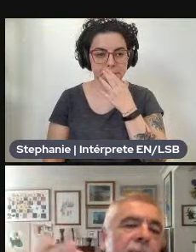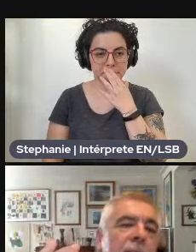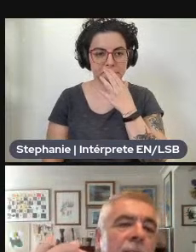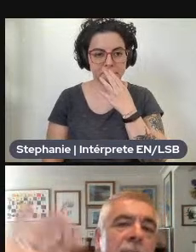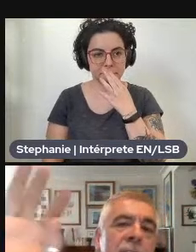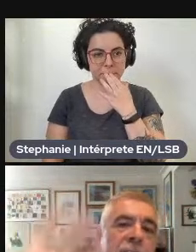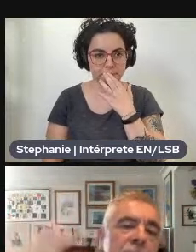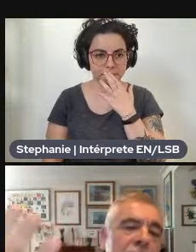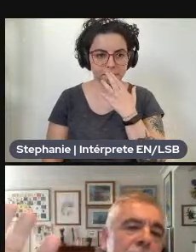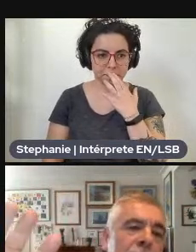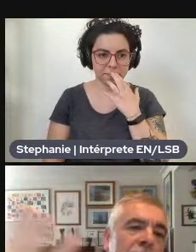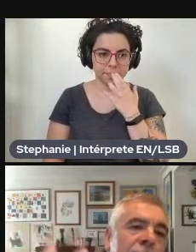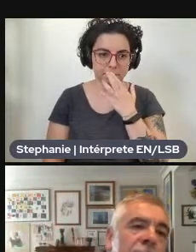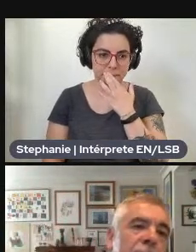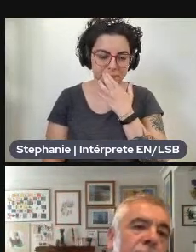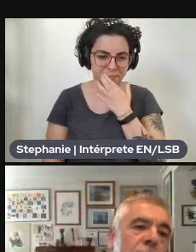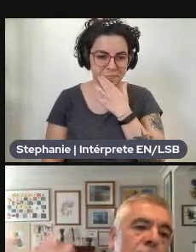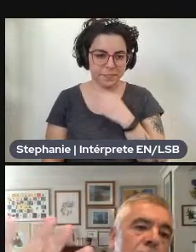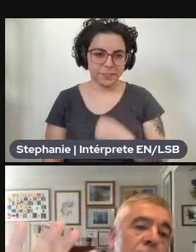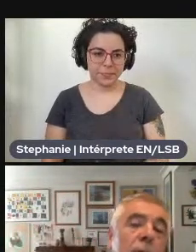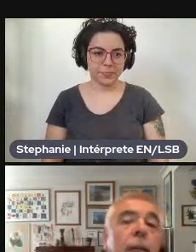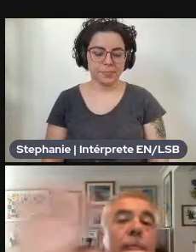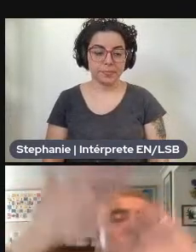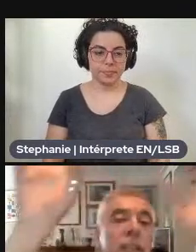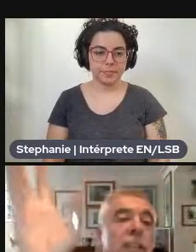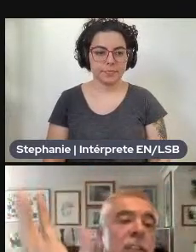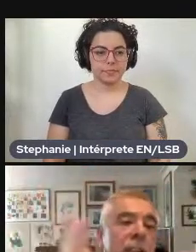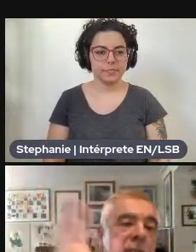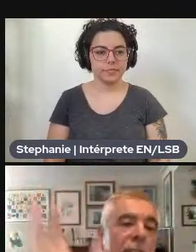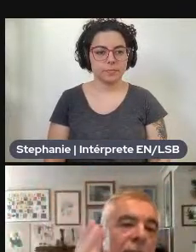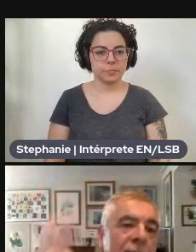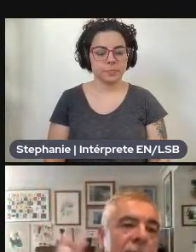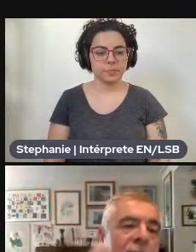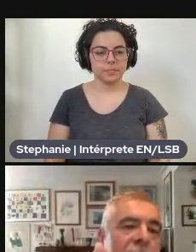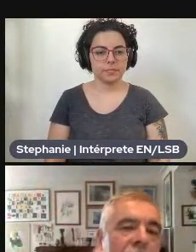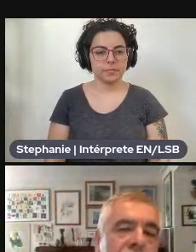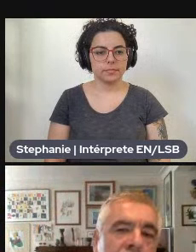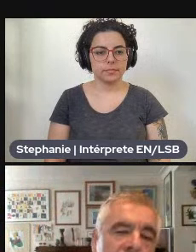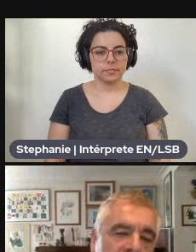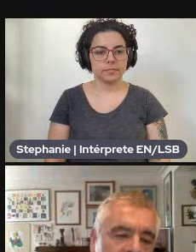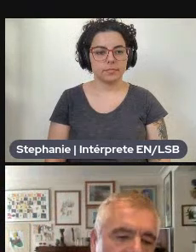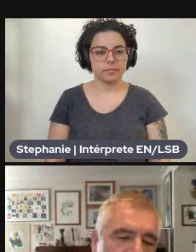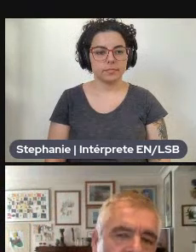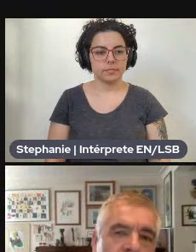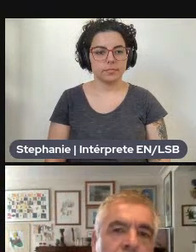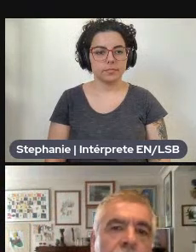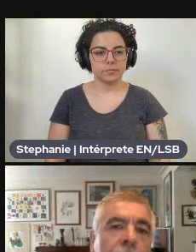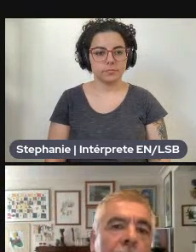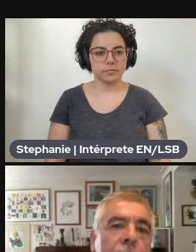sistema. Esse sistema é visto como a potencialidade de significação.